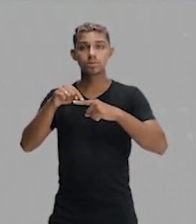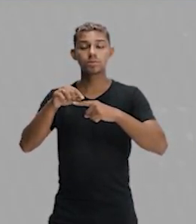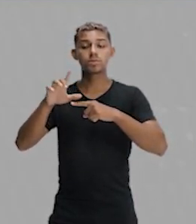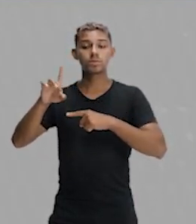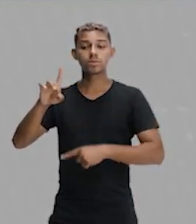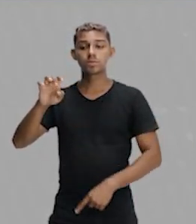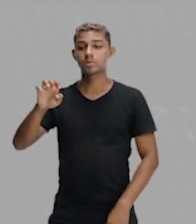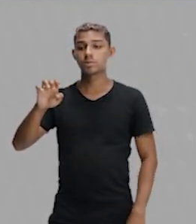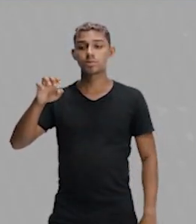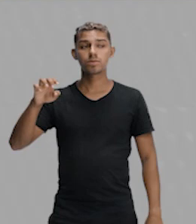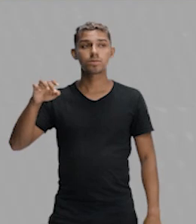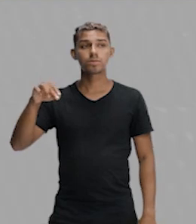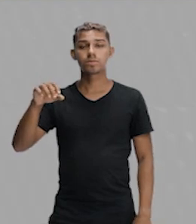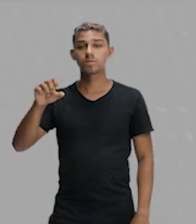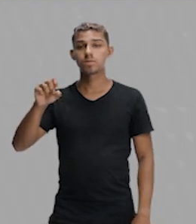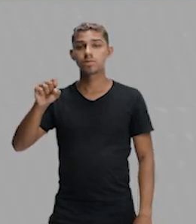carga